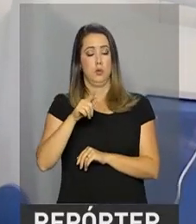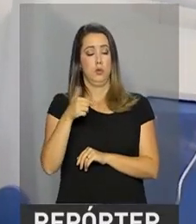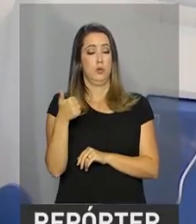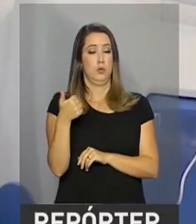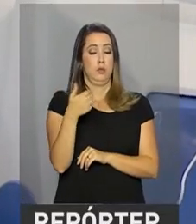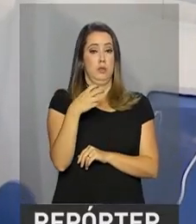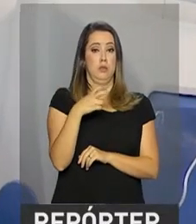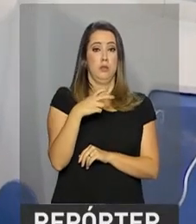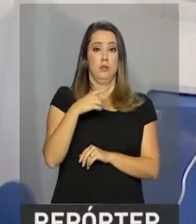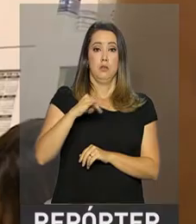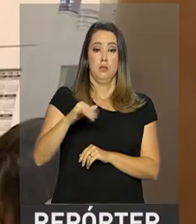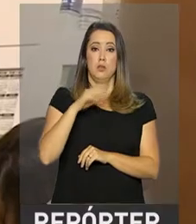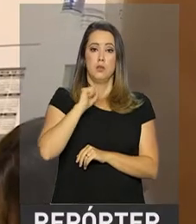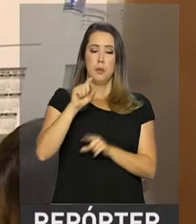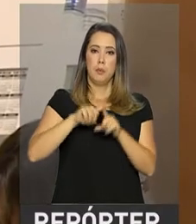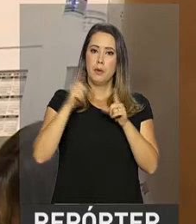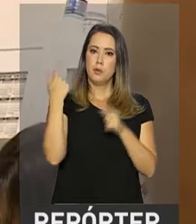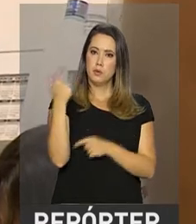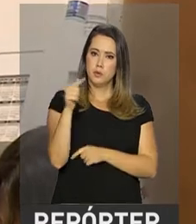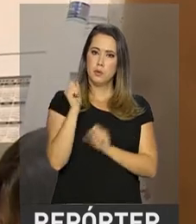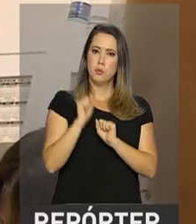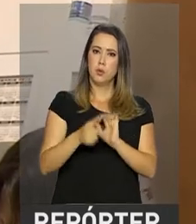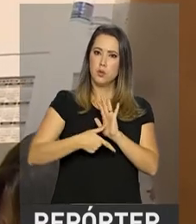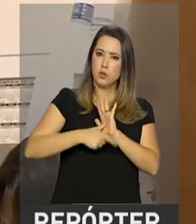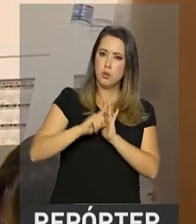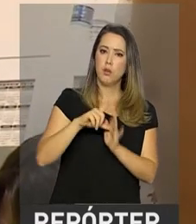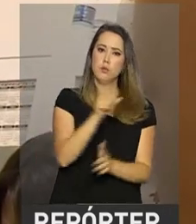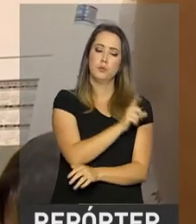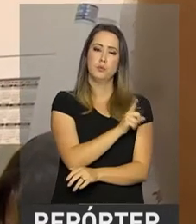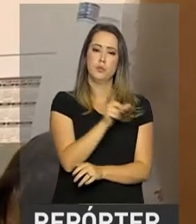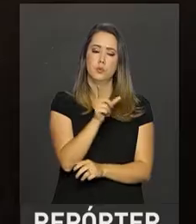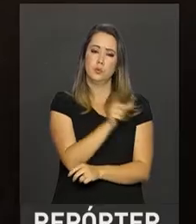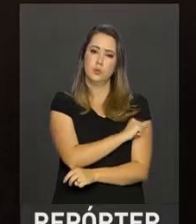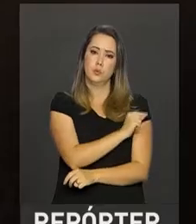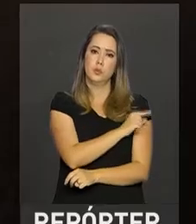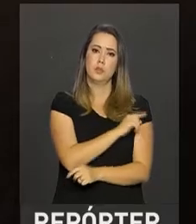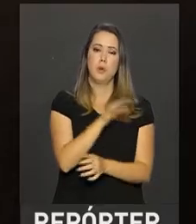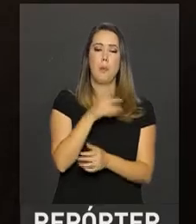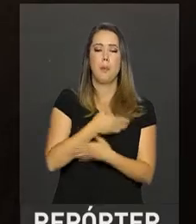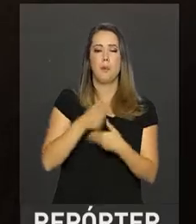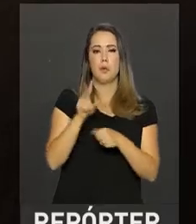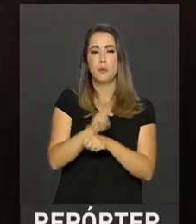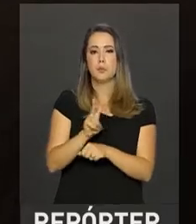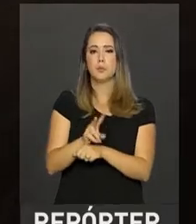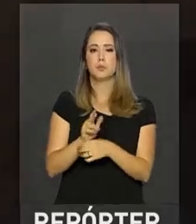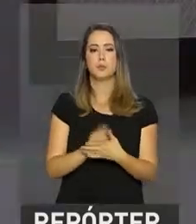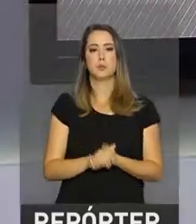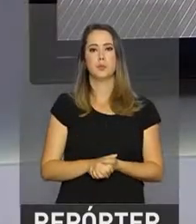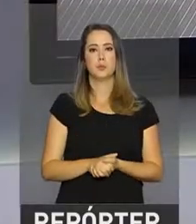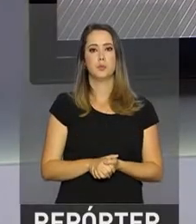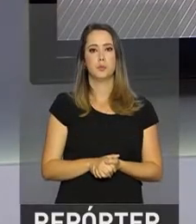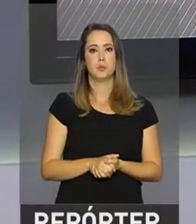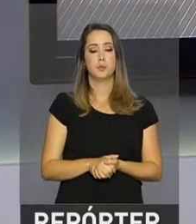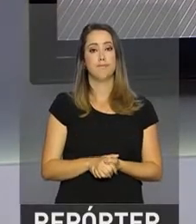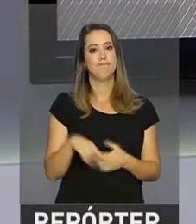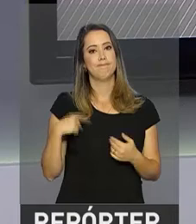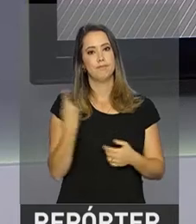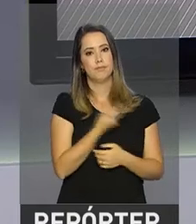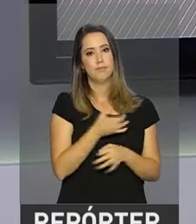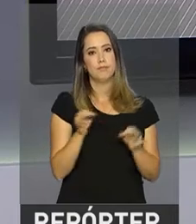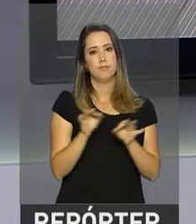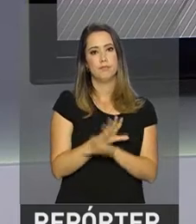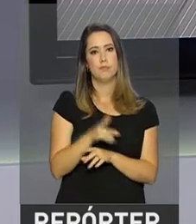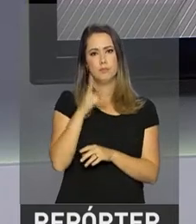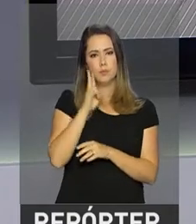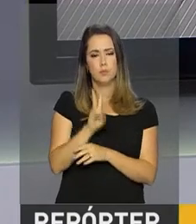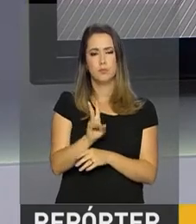todo o país mas os goianos poderão se vacinar antes pra melhorar a estratégia de proteção a gente fica por aqui